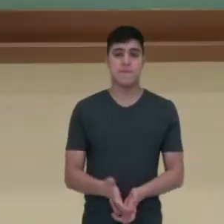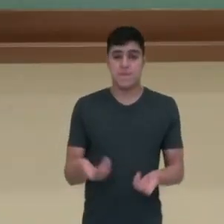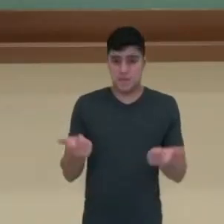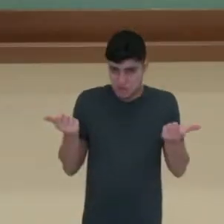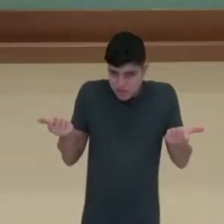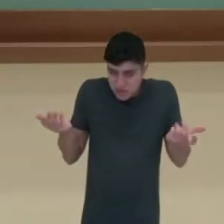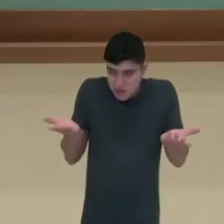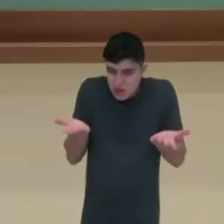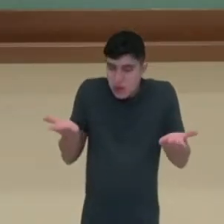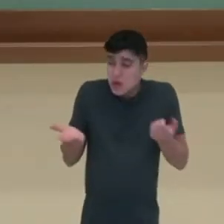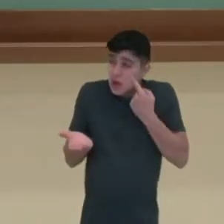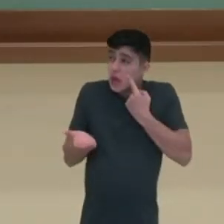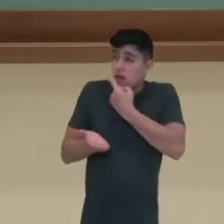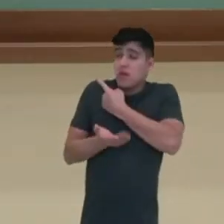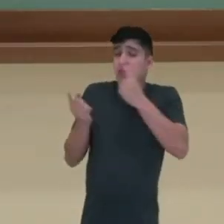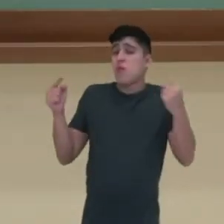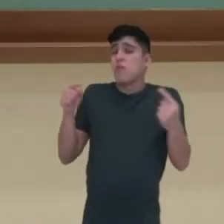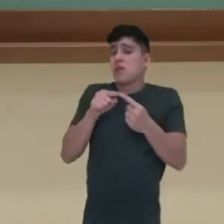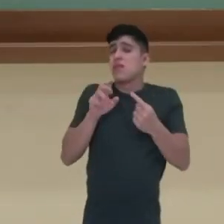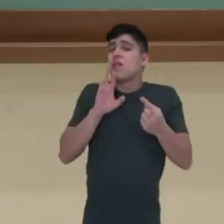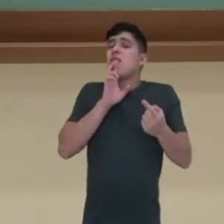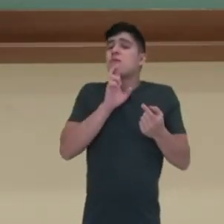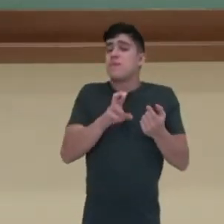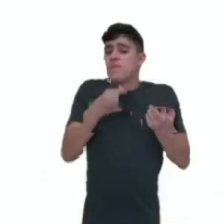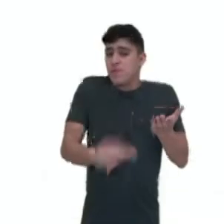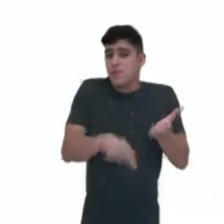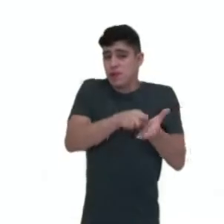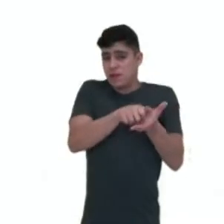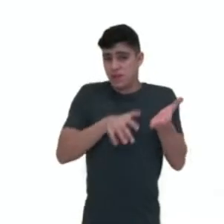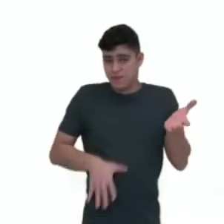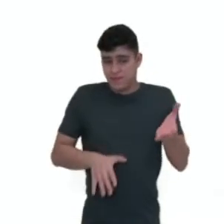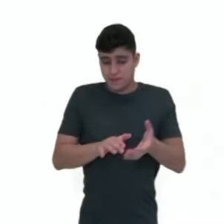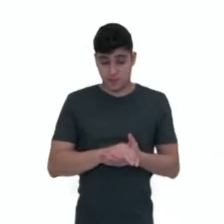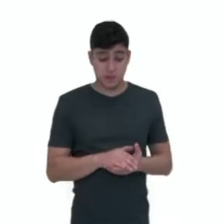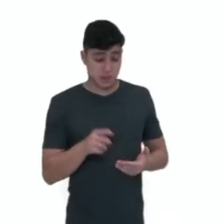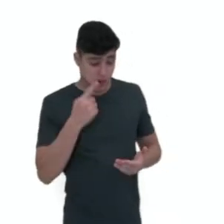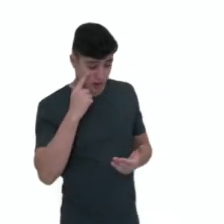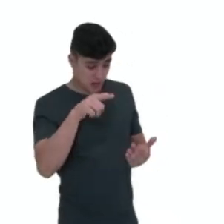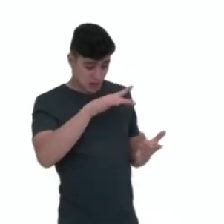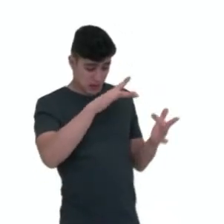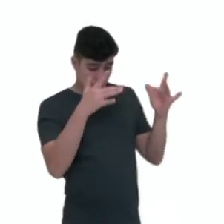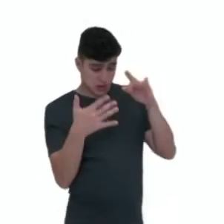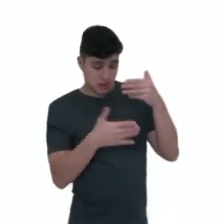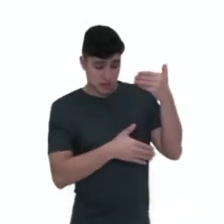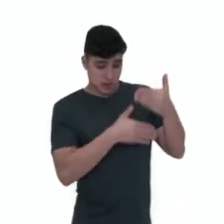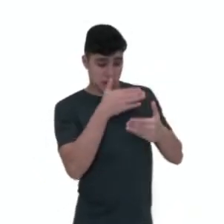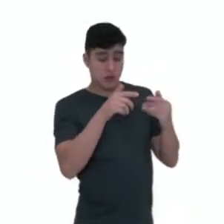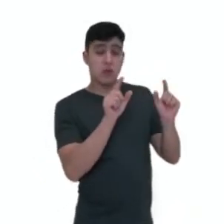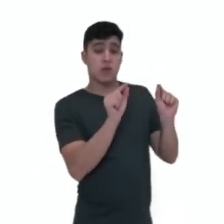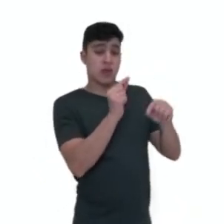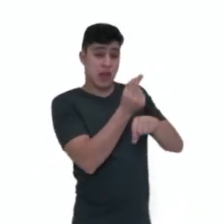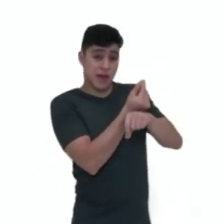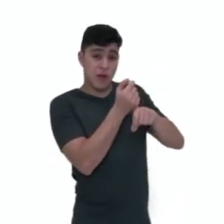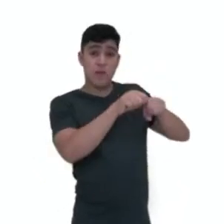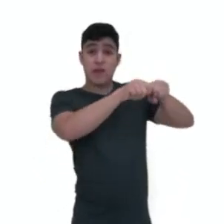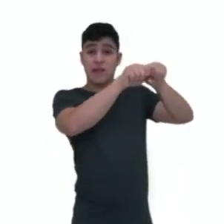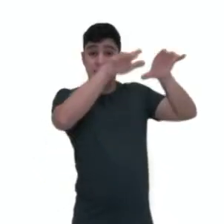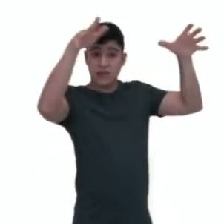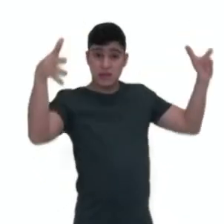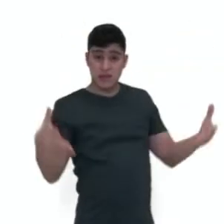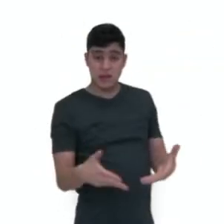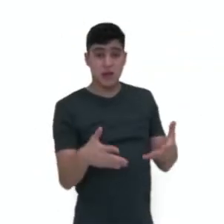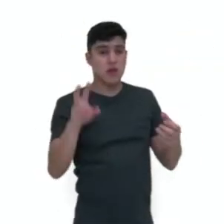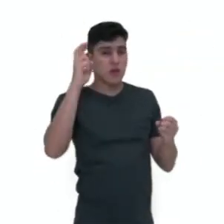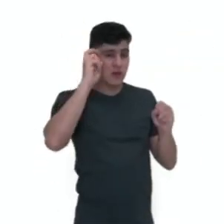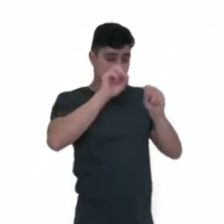Vamos ver como fica a possível resposta dessa atividade? A globalização é um processo de expansão econômica política e cultural a